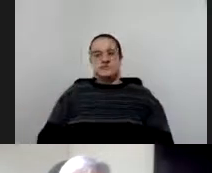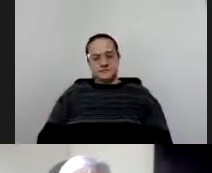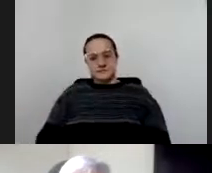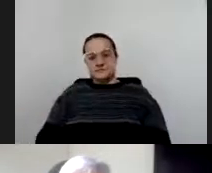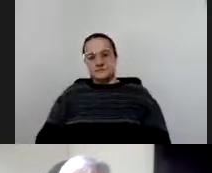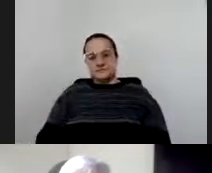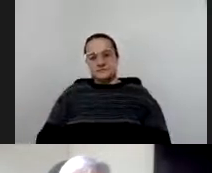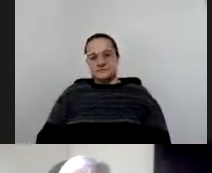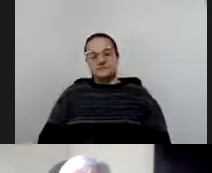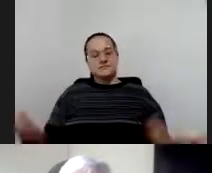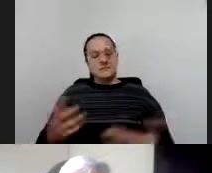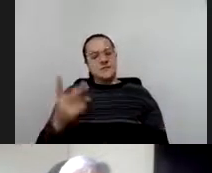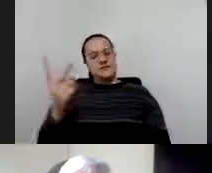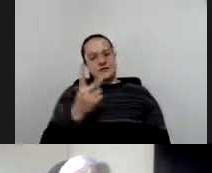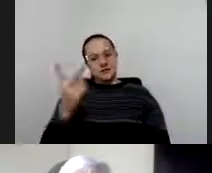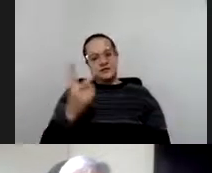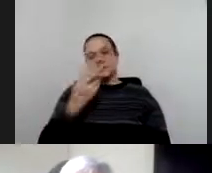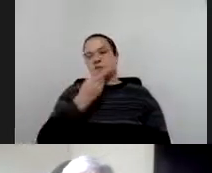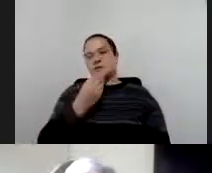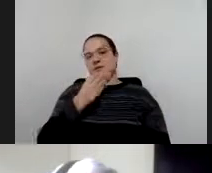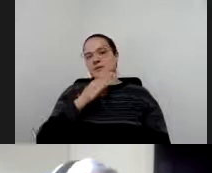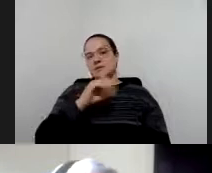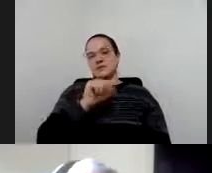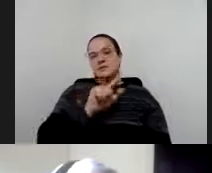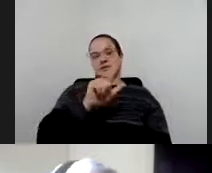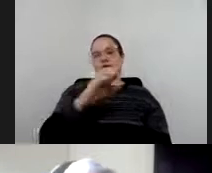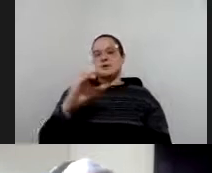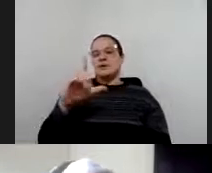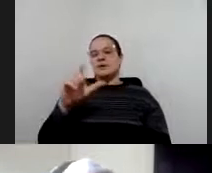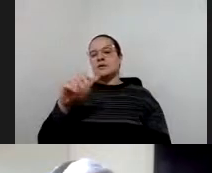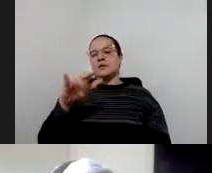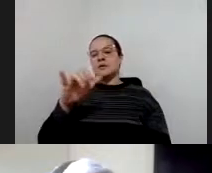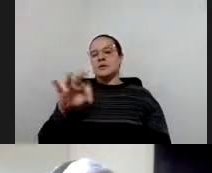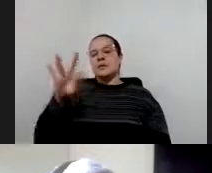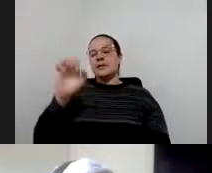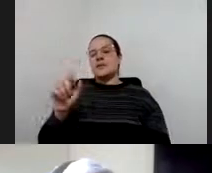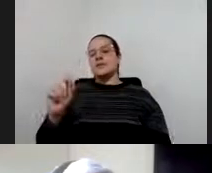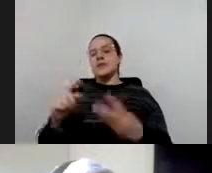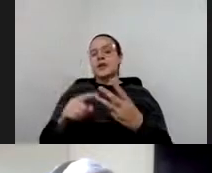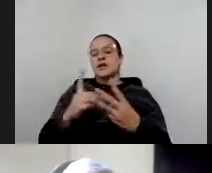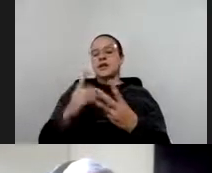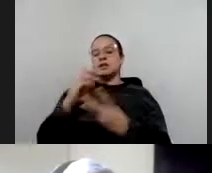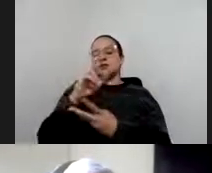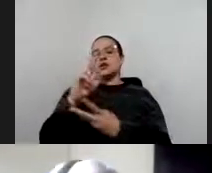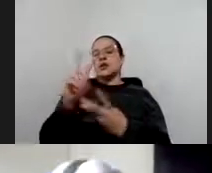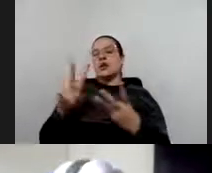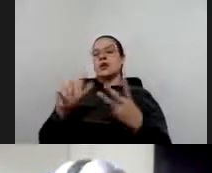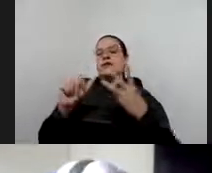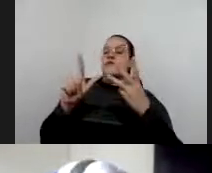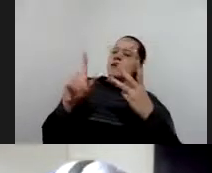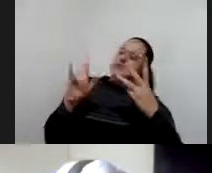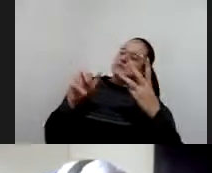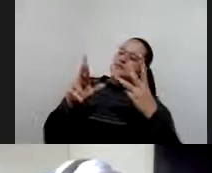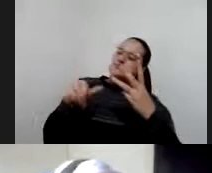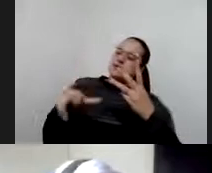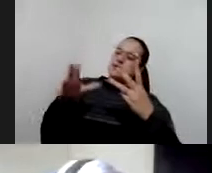eu devolvo a palavra para vocês, e só reforçando, né, que a doutora Valdirene também está aqui com a gente e que ela também